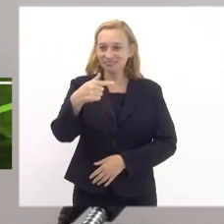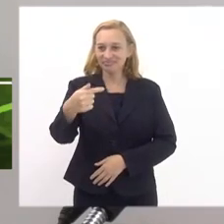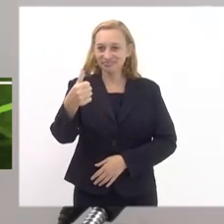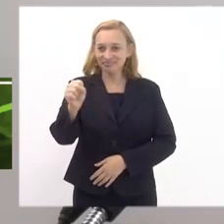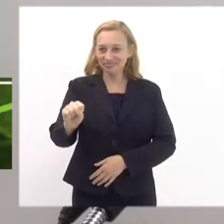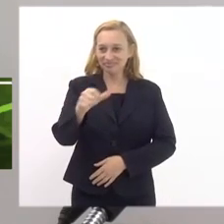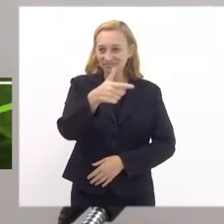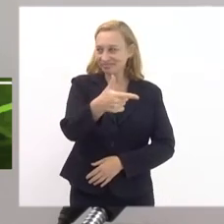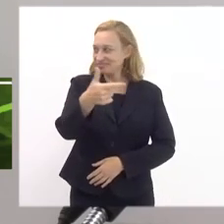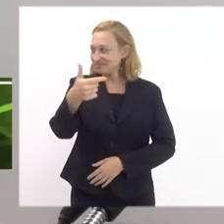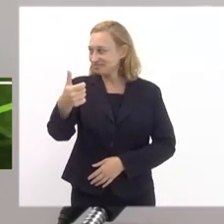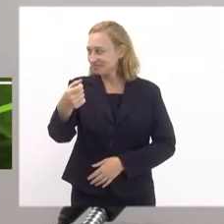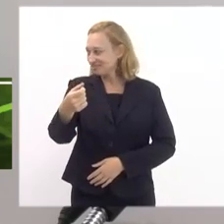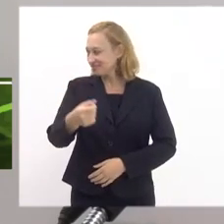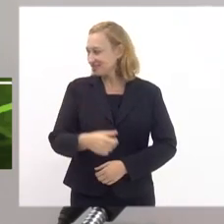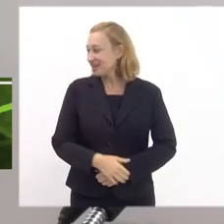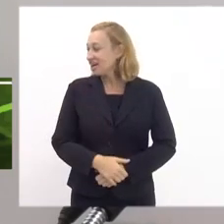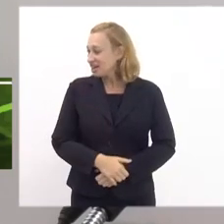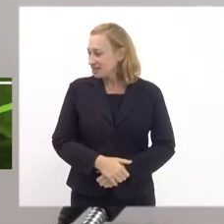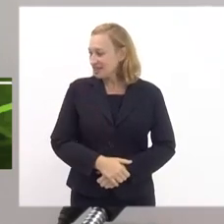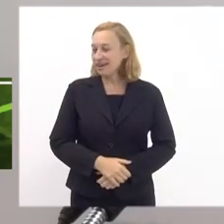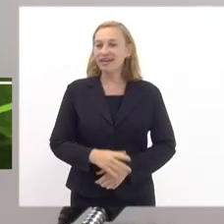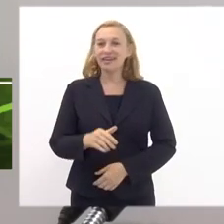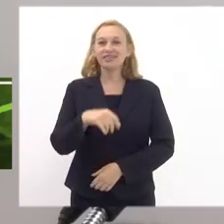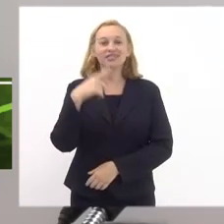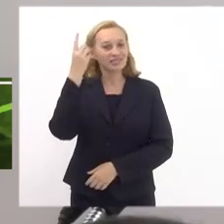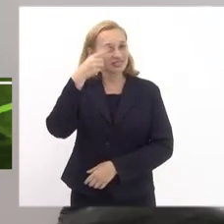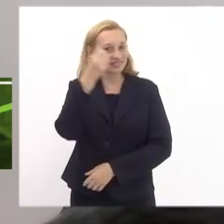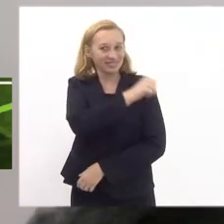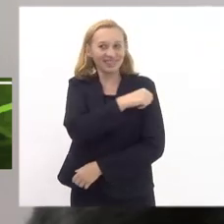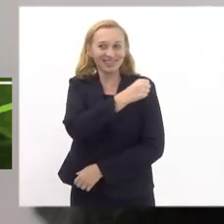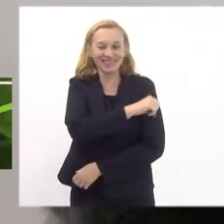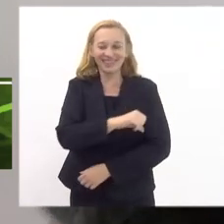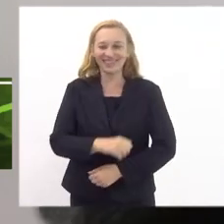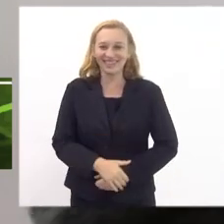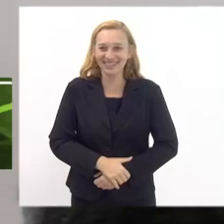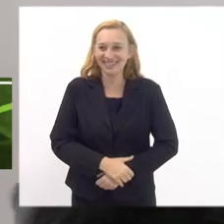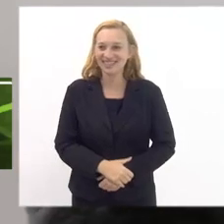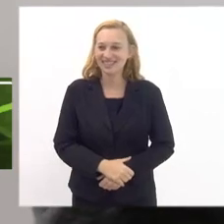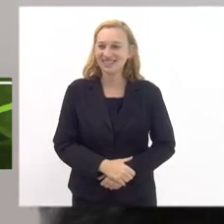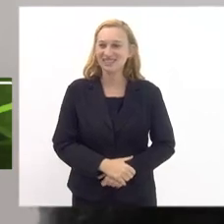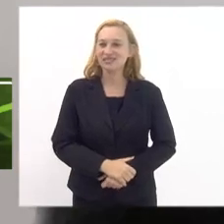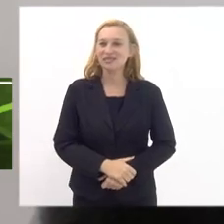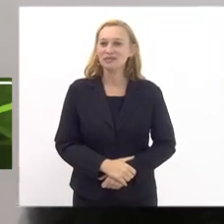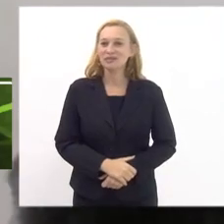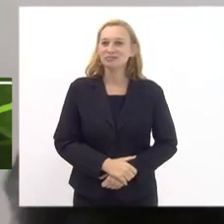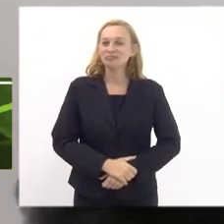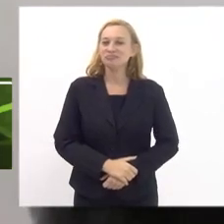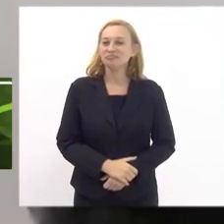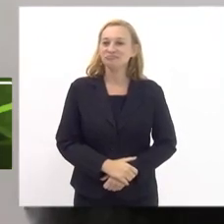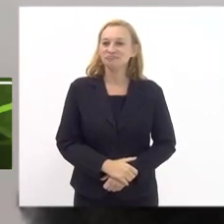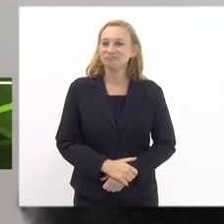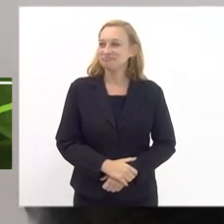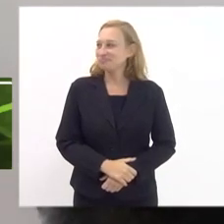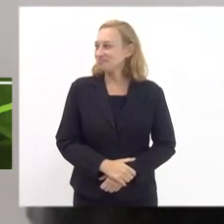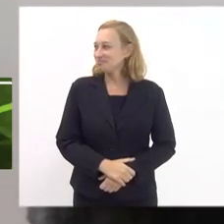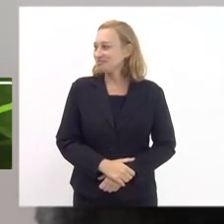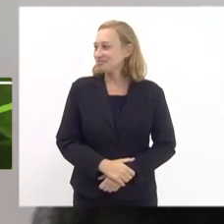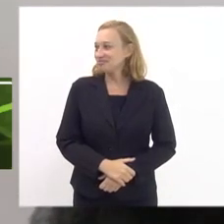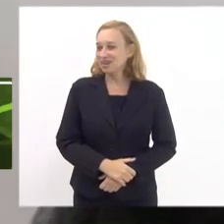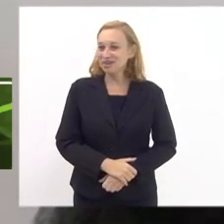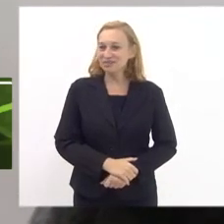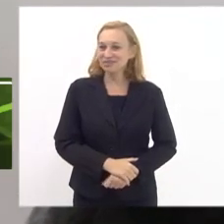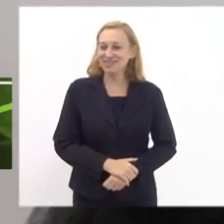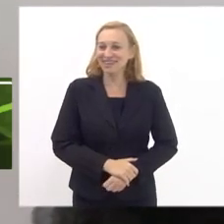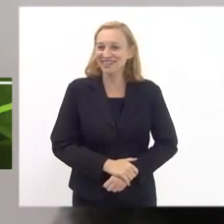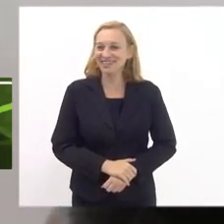4878-2021, de autoria da deputada enfermeira Regiane, parecer pela constitucionalidade. Muito bom o projeto da deputada enfermeira Regiane, por sinal. Justíssimo.